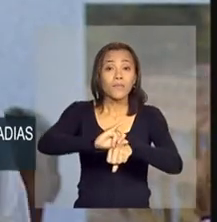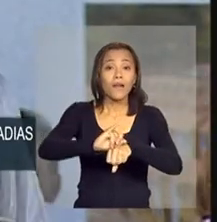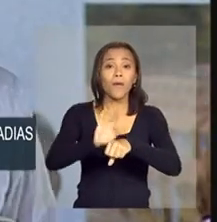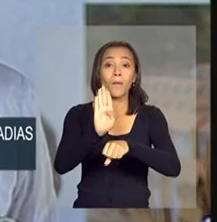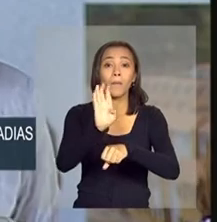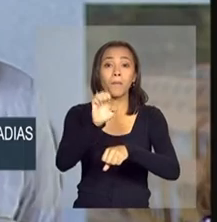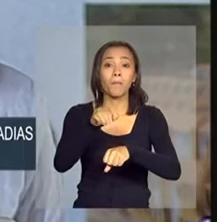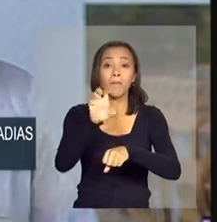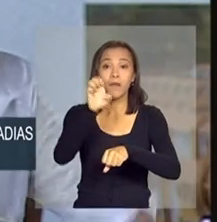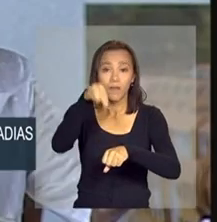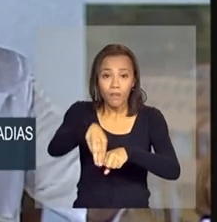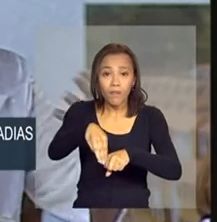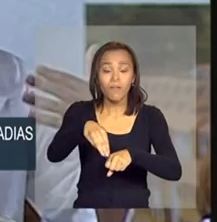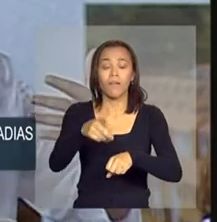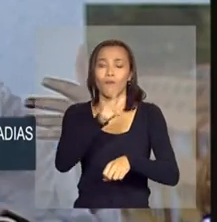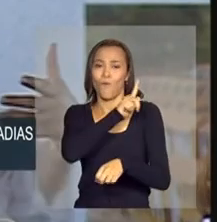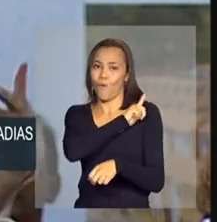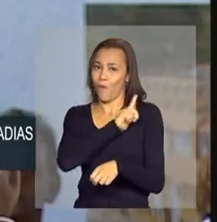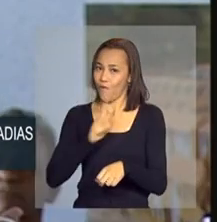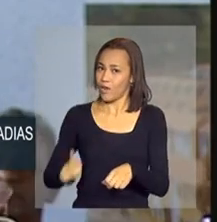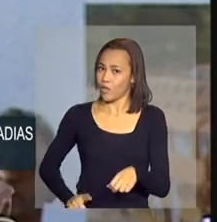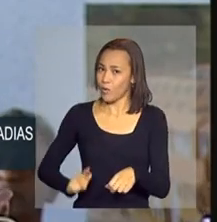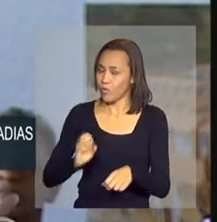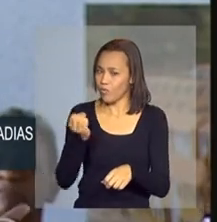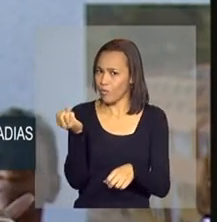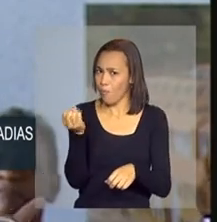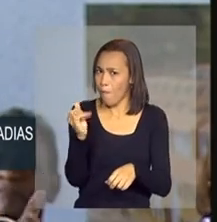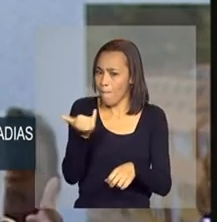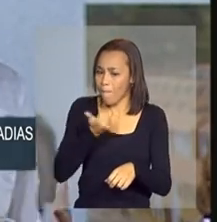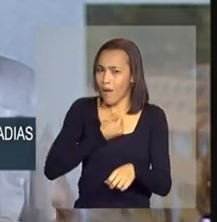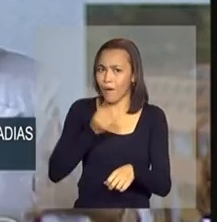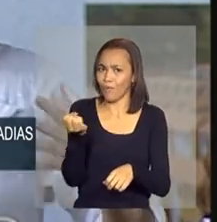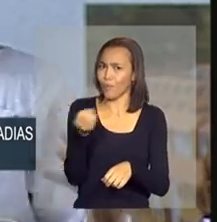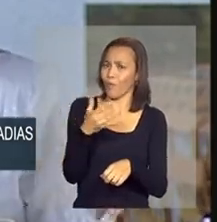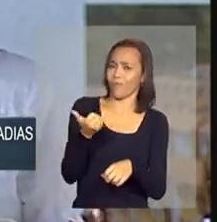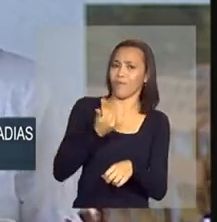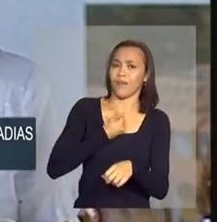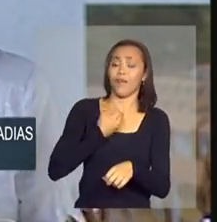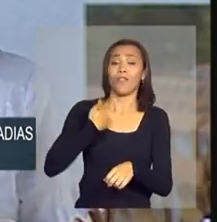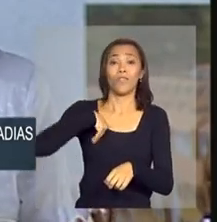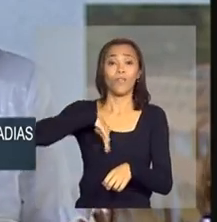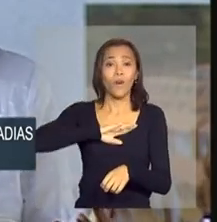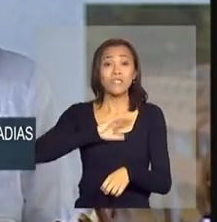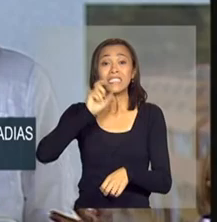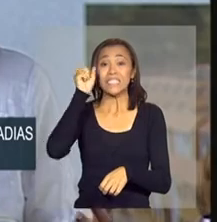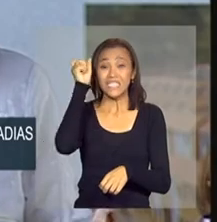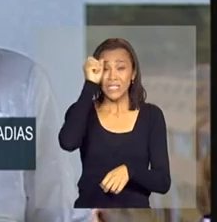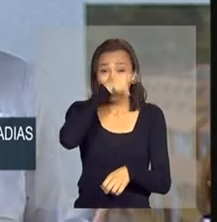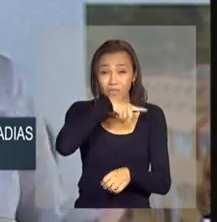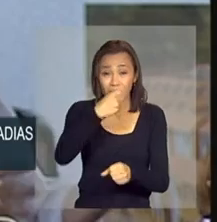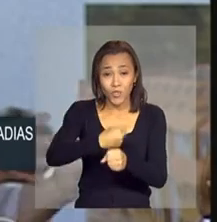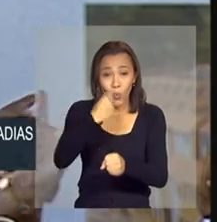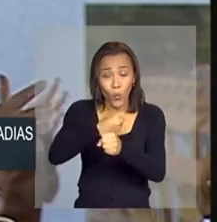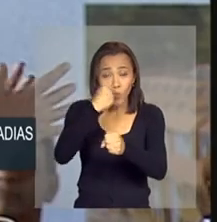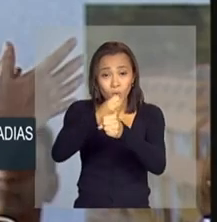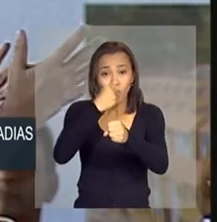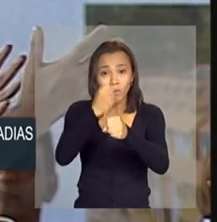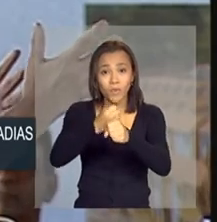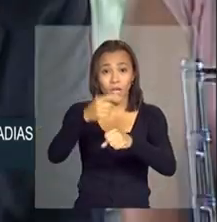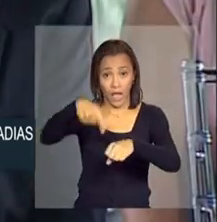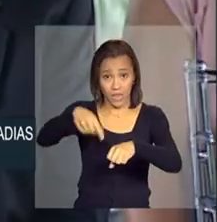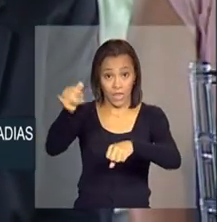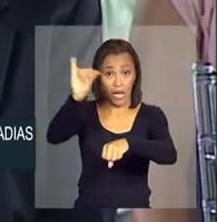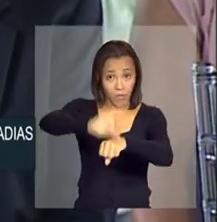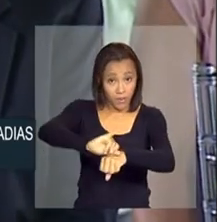o governador me deu uma boa notícia nós tínhamos dificuldade de construir em Belém porque não tinha